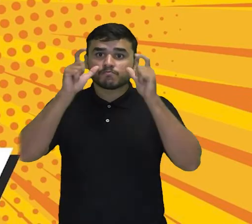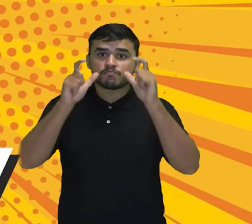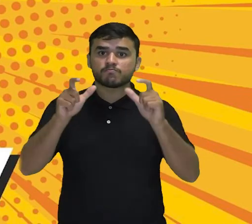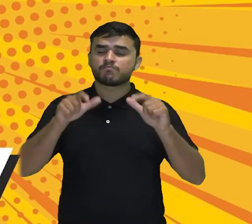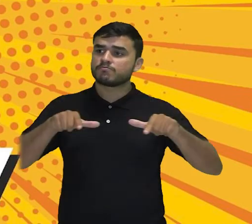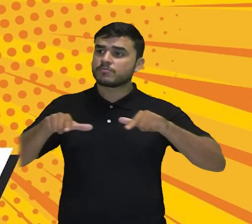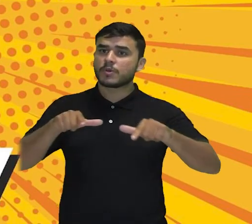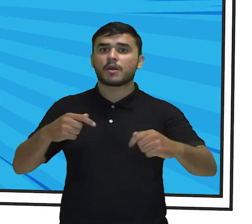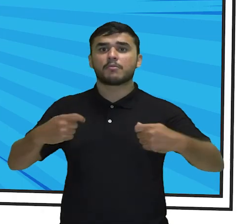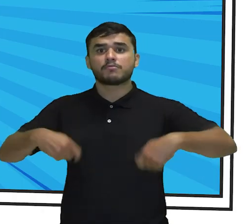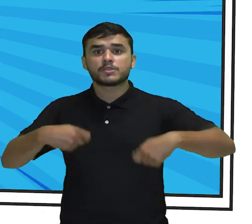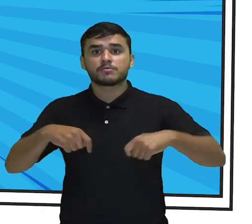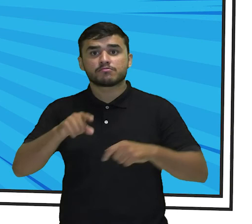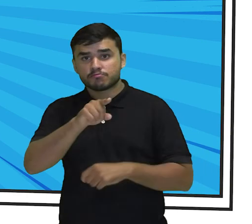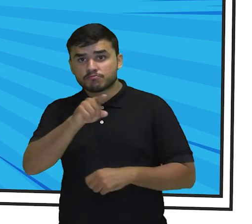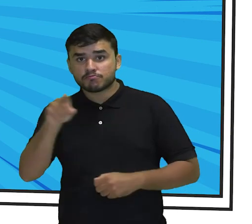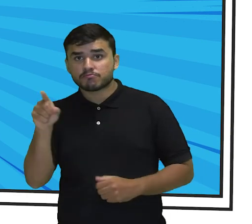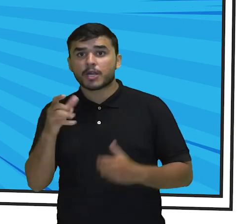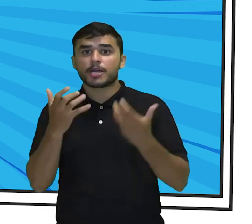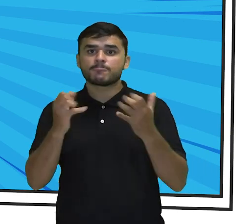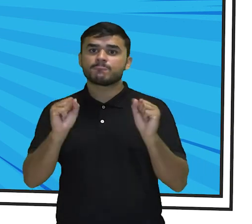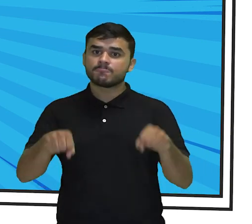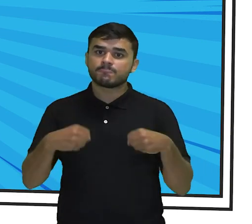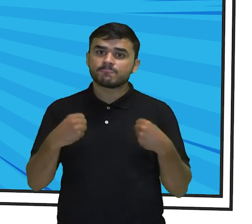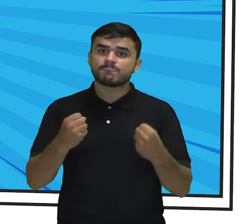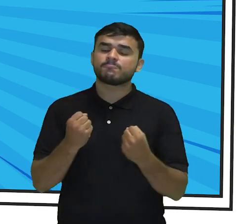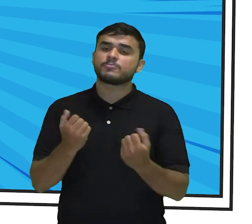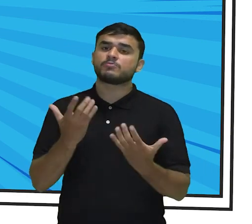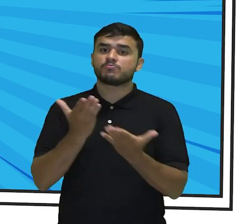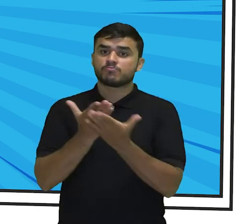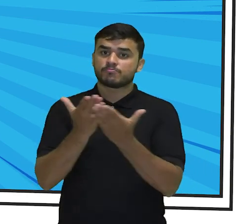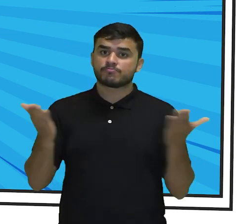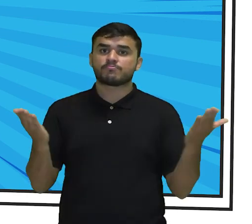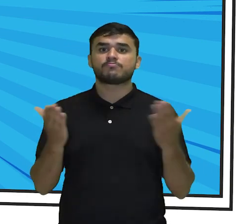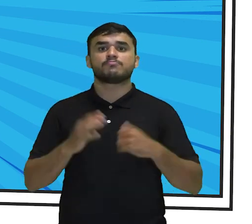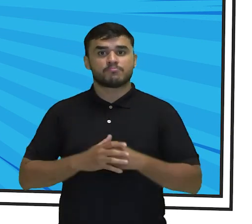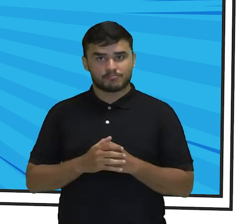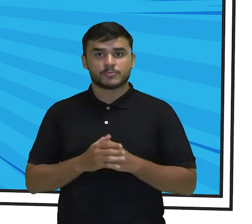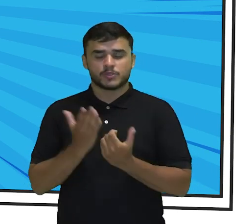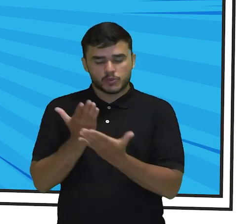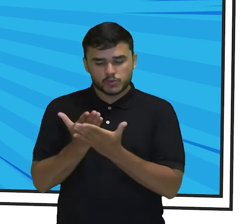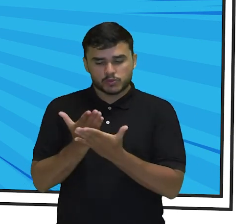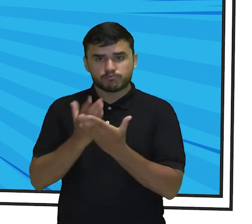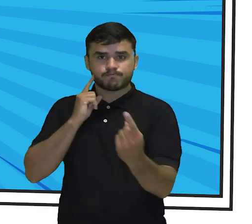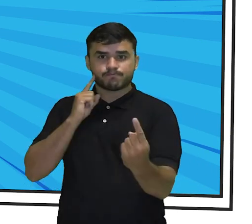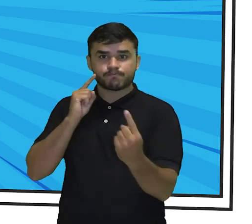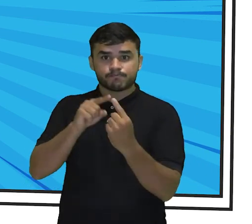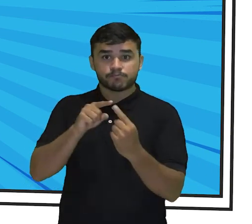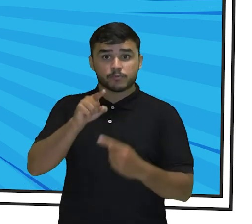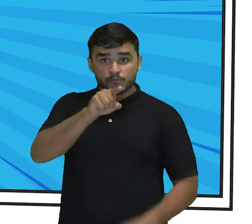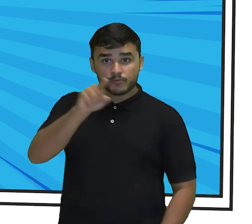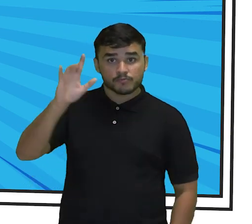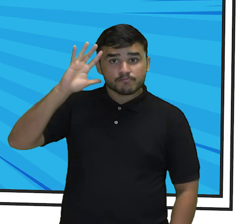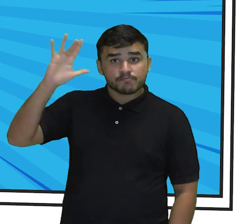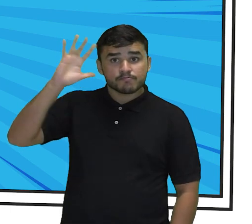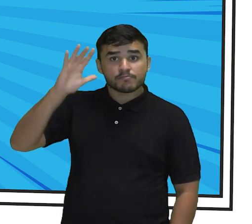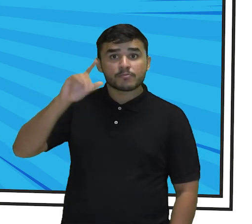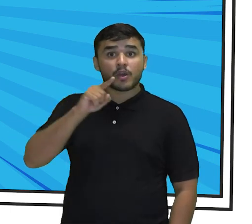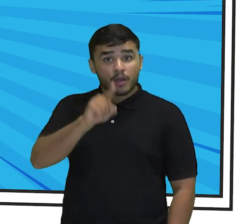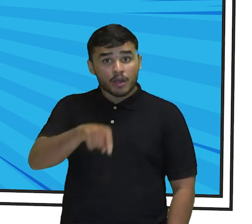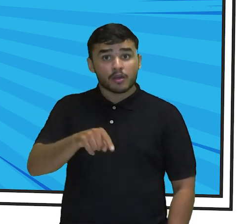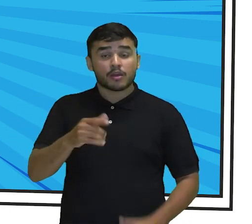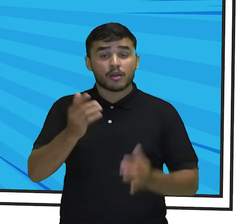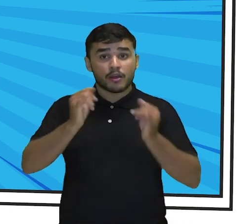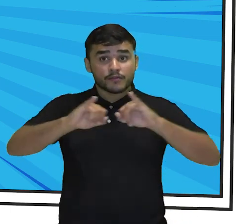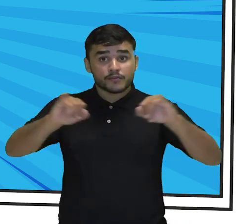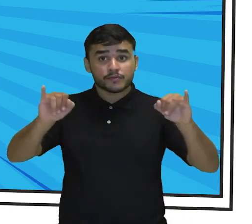tem necessidade e que vai à luta para conseguir exatamente esses seus sonhos. Lembre-se, como foi falado,